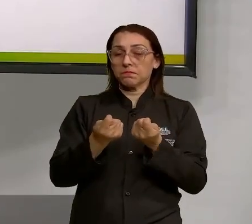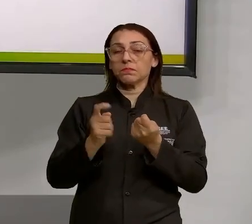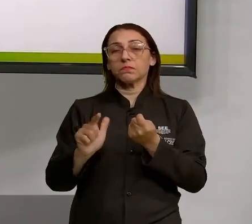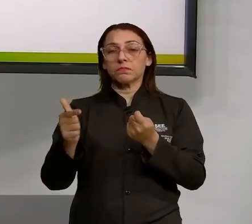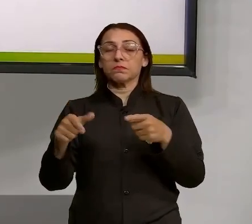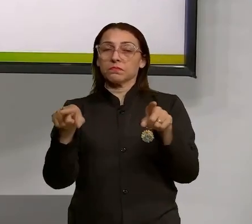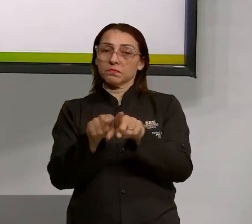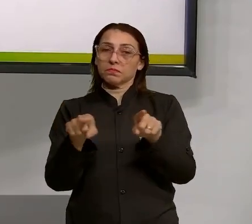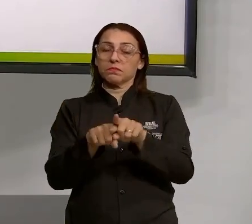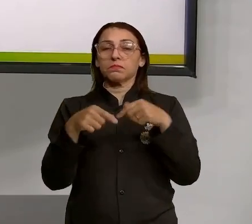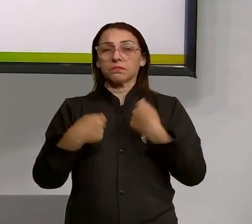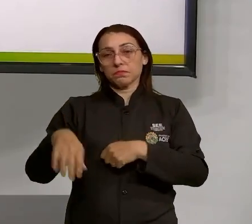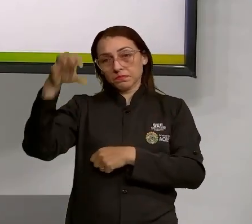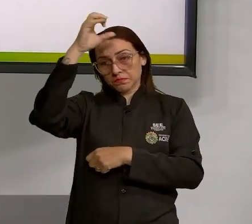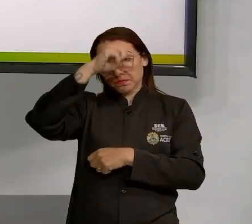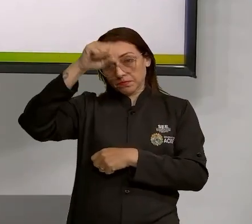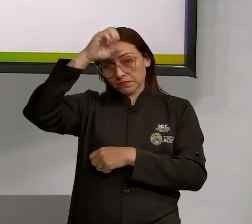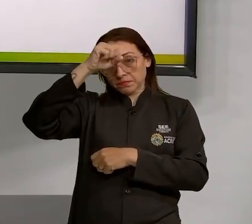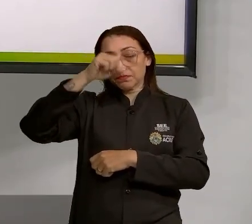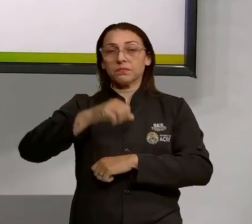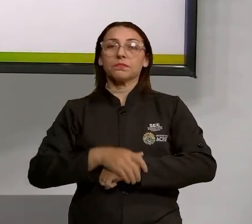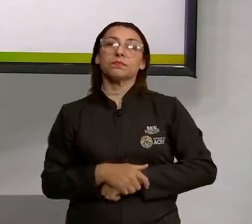outro lado, que precisa aprender.